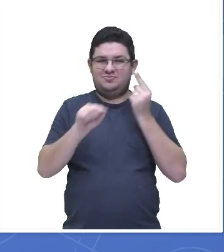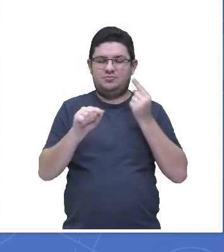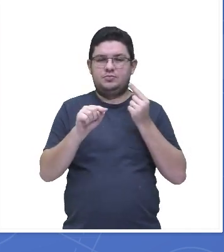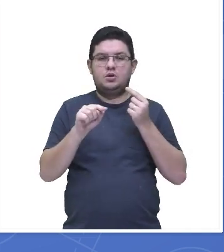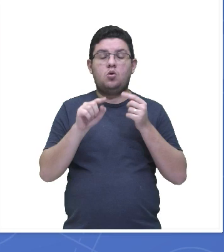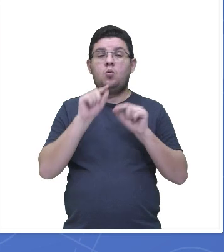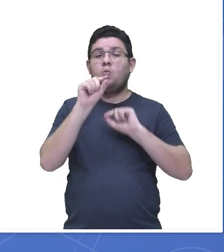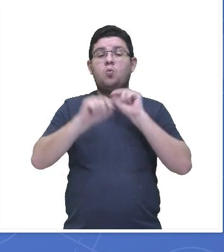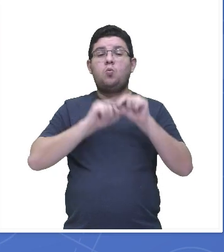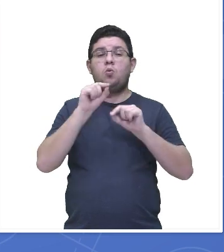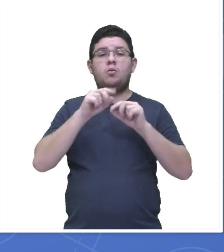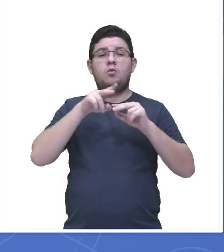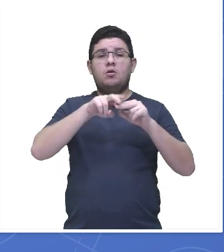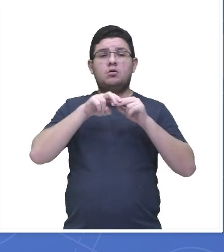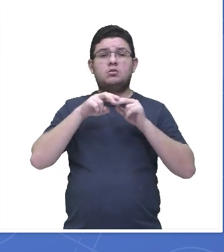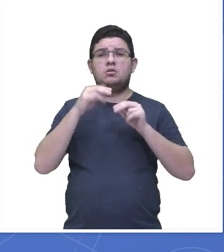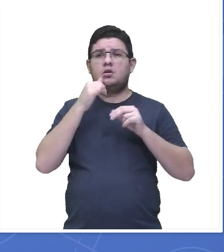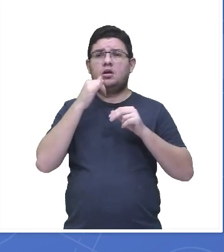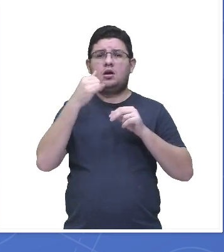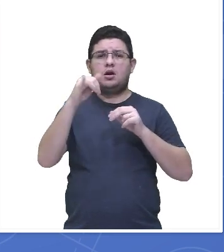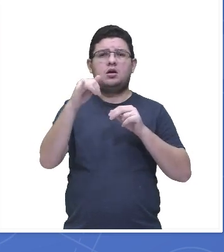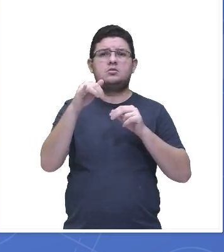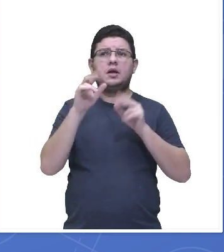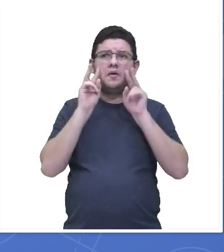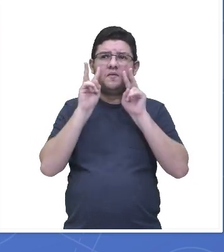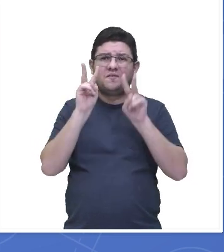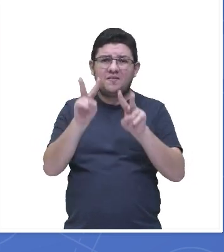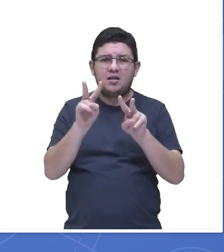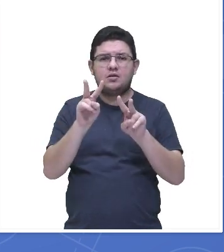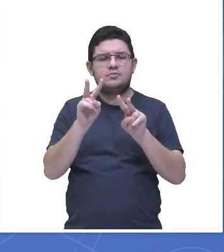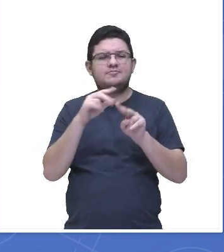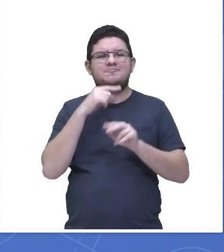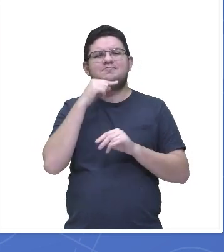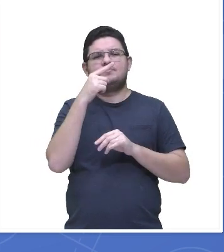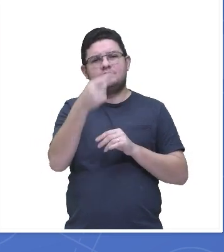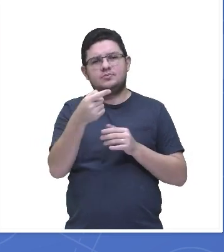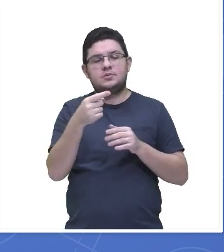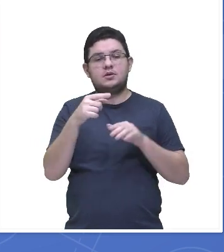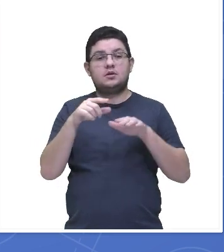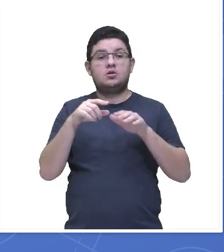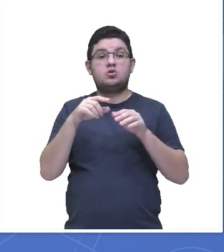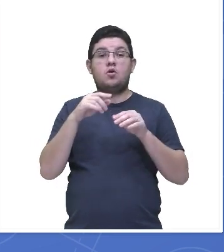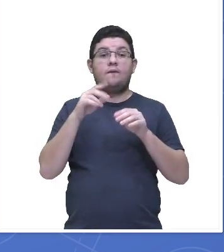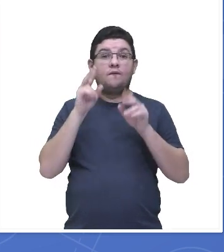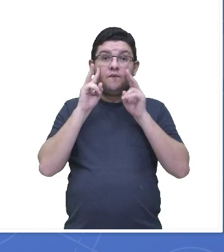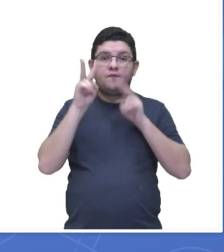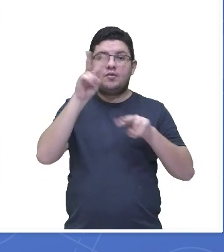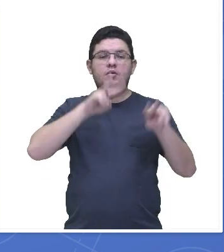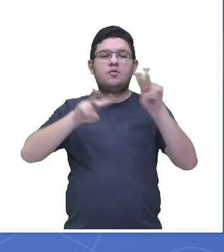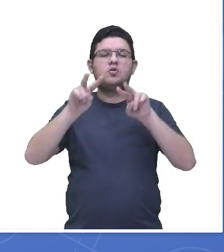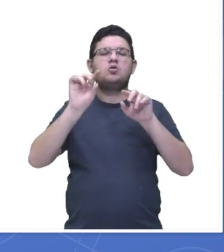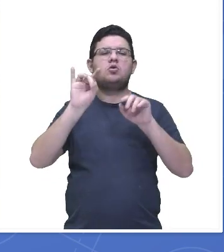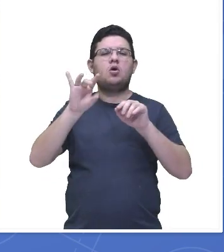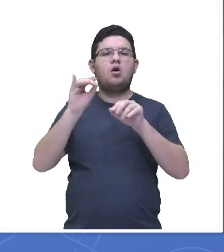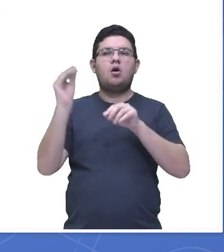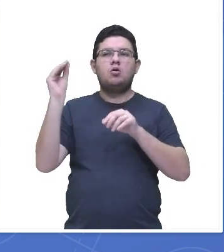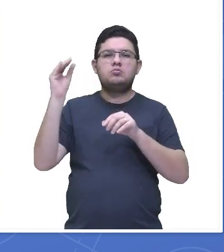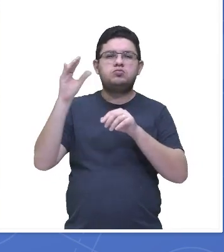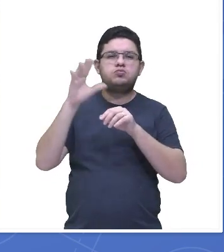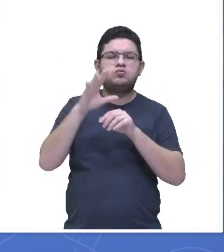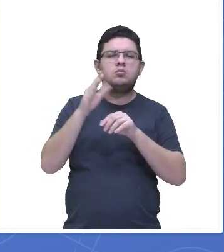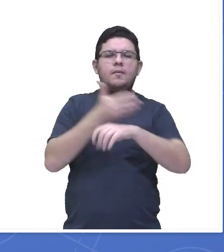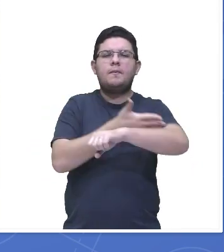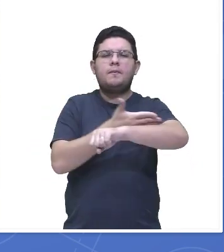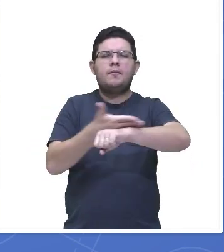ondas eletromagnéticas, a gente nem sempre consegue enxergar. Espectro visível é só a luz branca, né? É só a luz que a